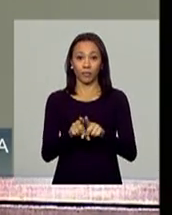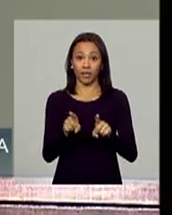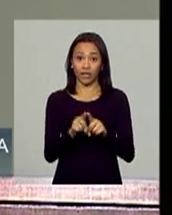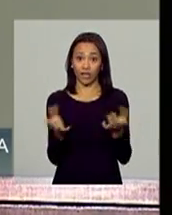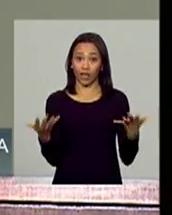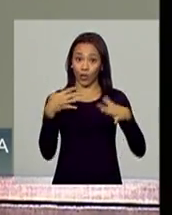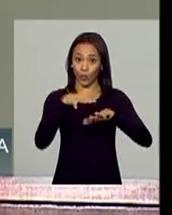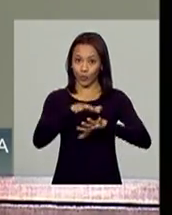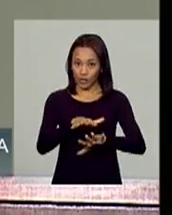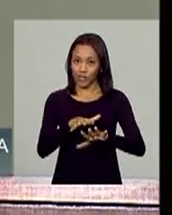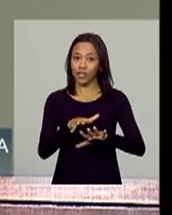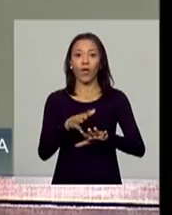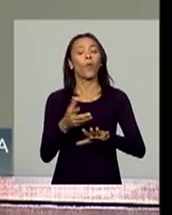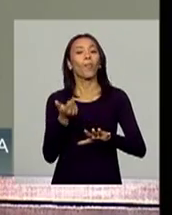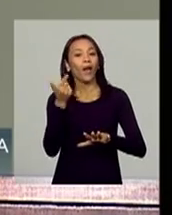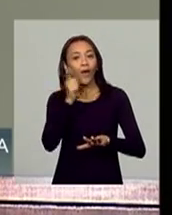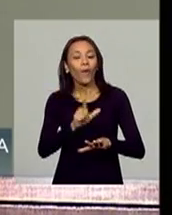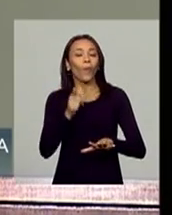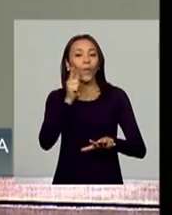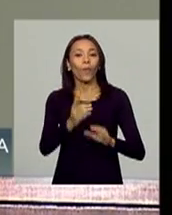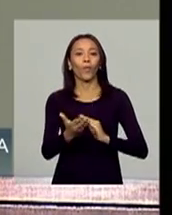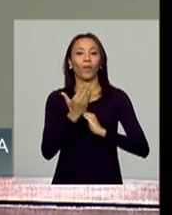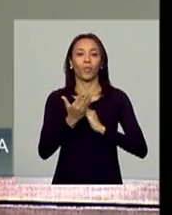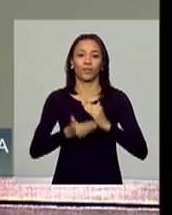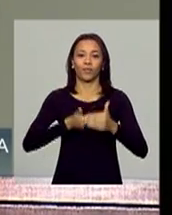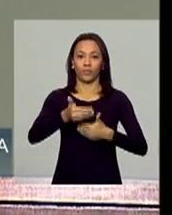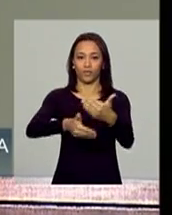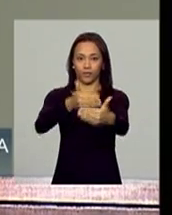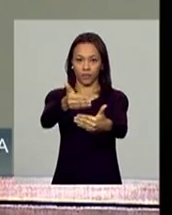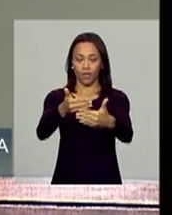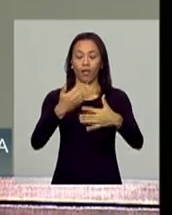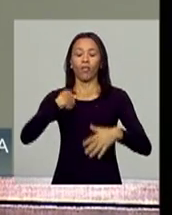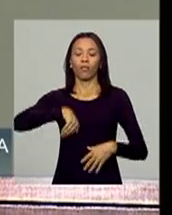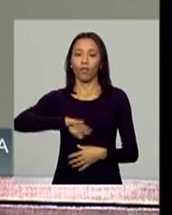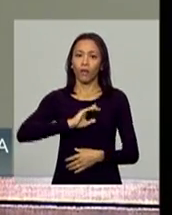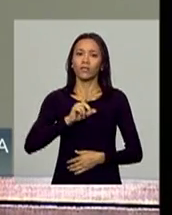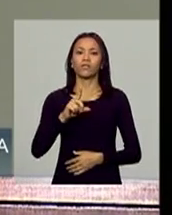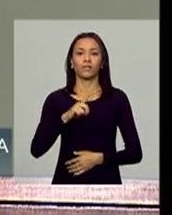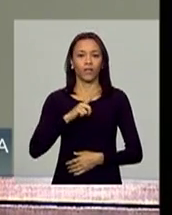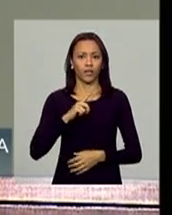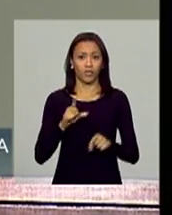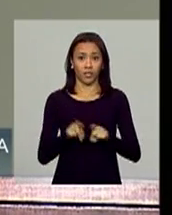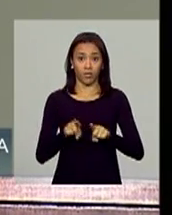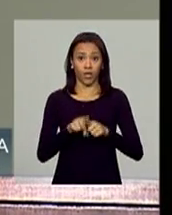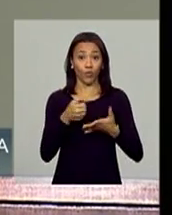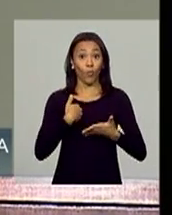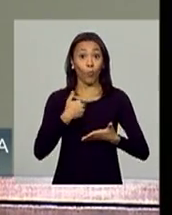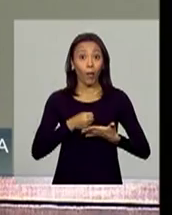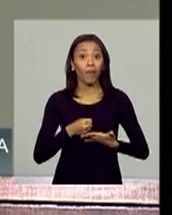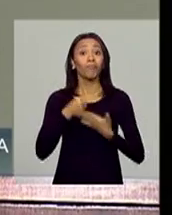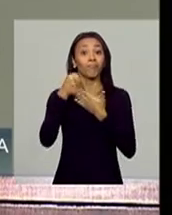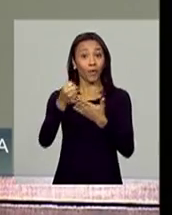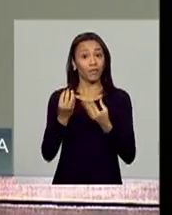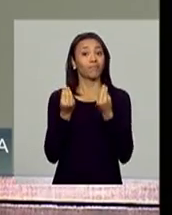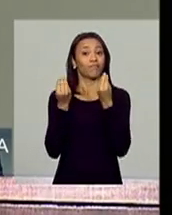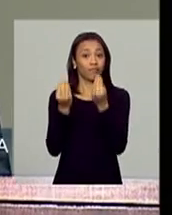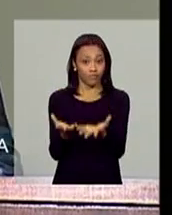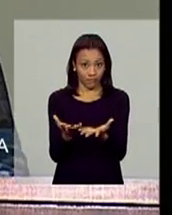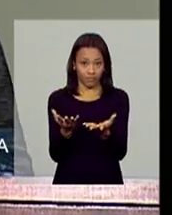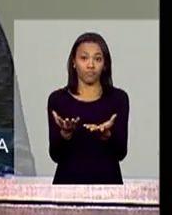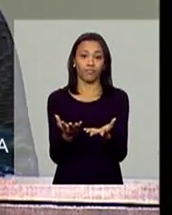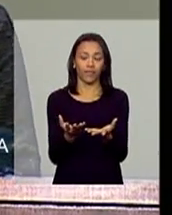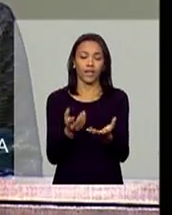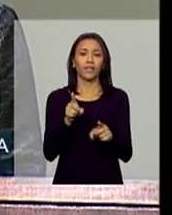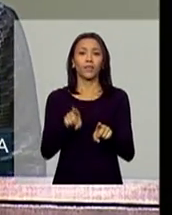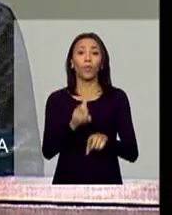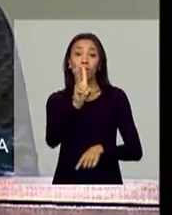população aos ganhos do crescimento. Nós temos uma contribuição a dar nessa matéria, uma